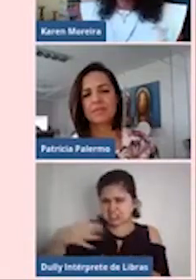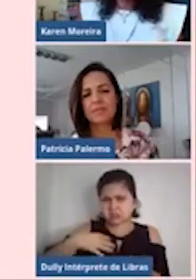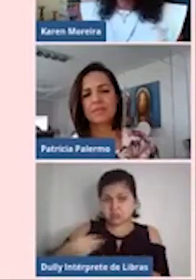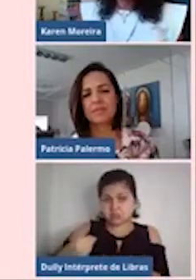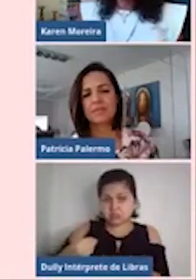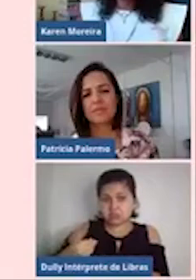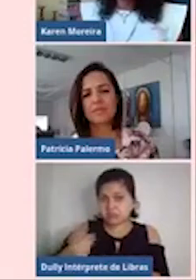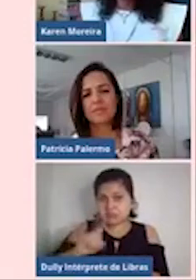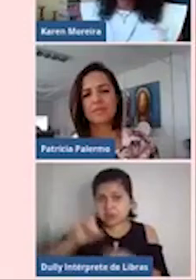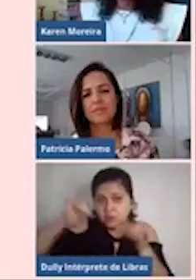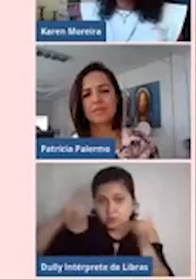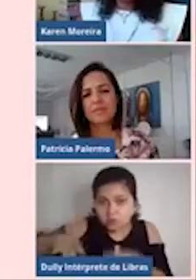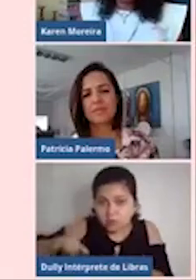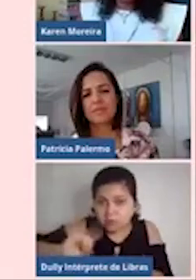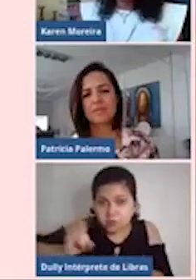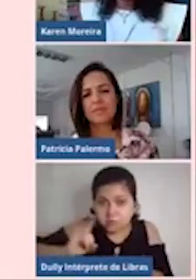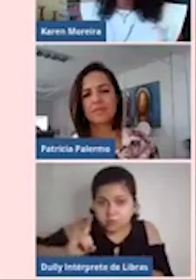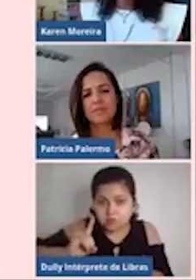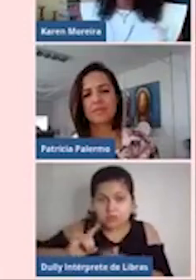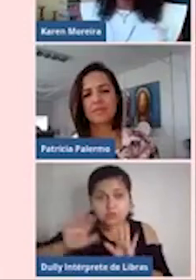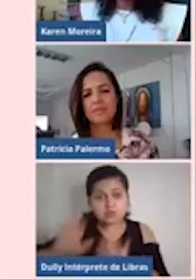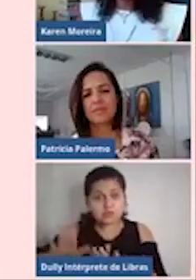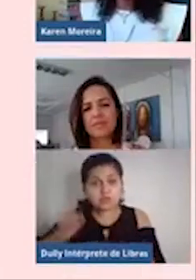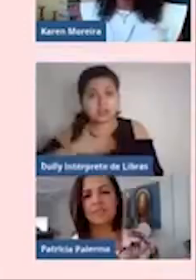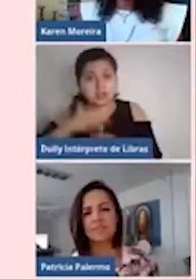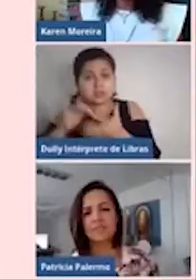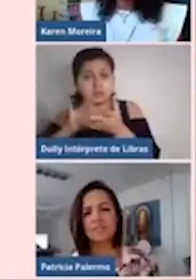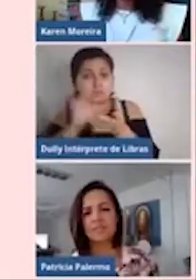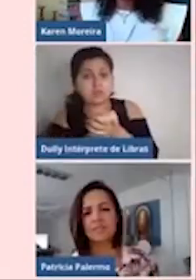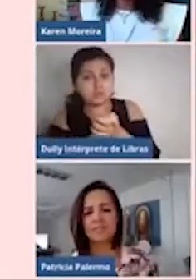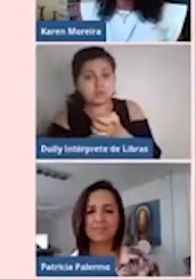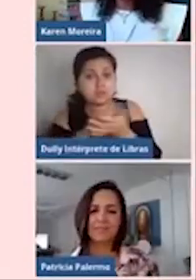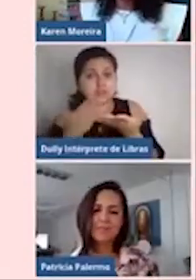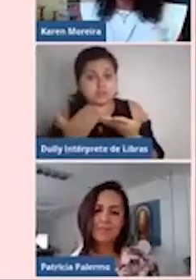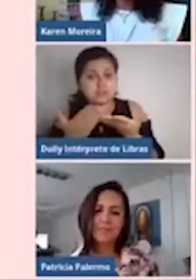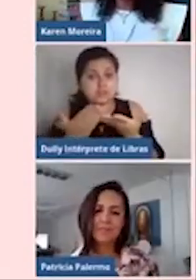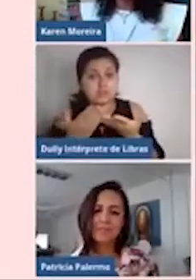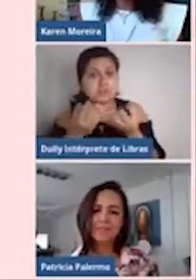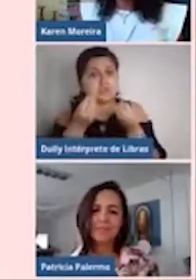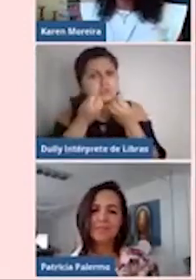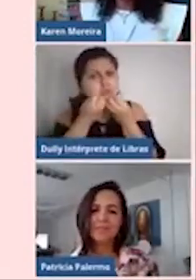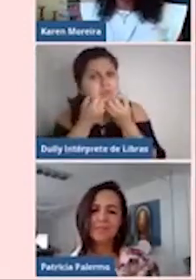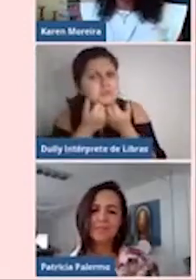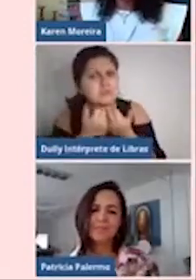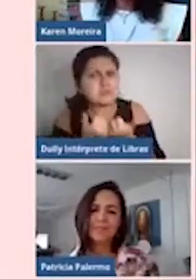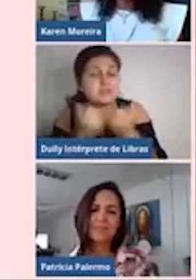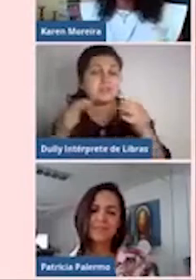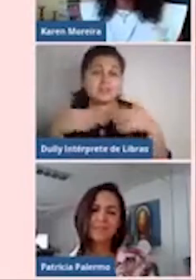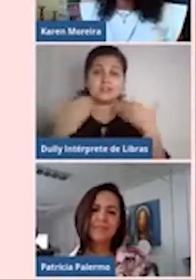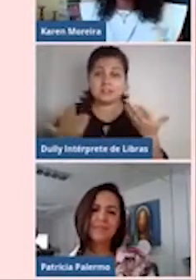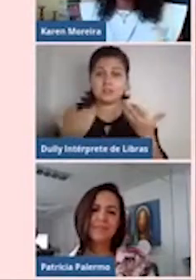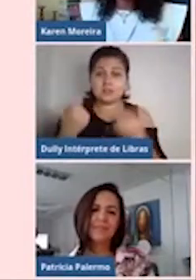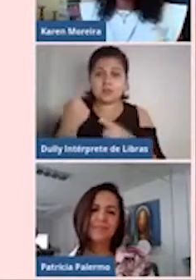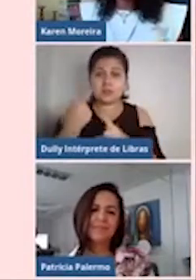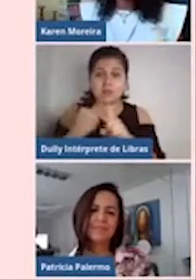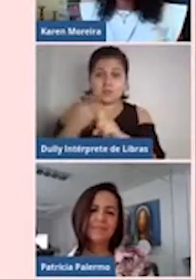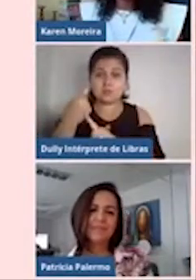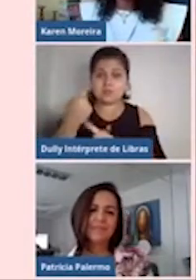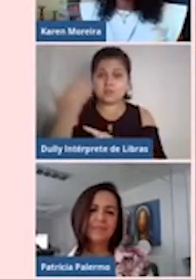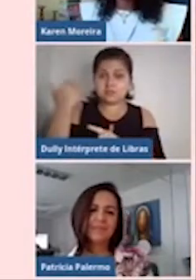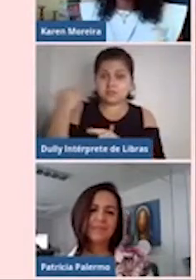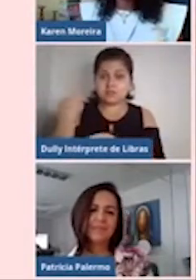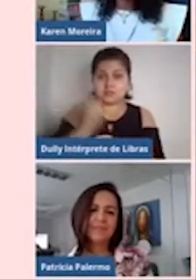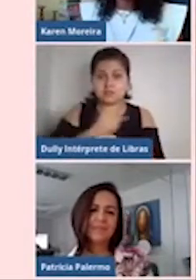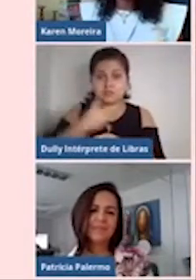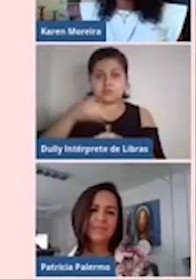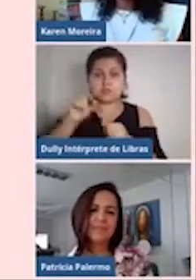não abandonei meus filhos ficaram com meu marido, né, meus filhos ficaram super bem. Então, agora, um mês atrás, eu e meu marido fomos